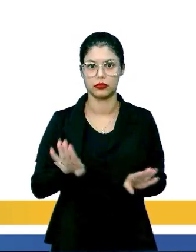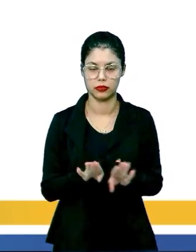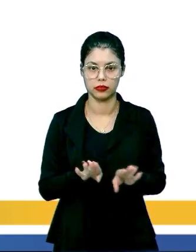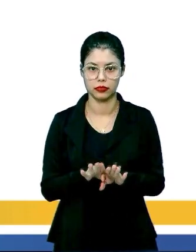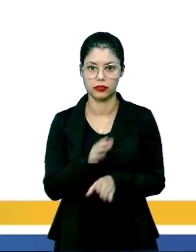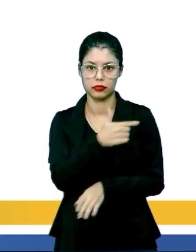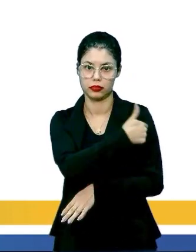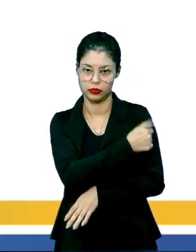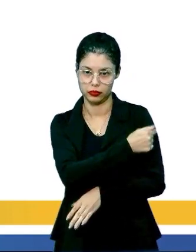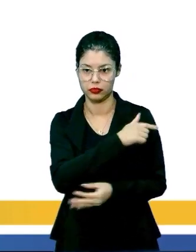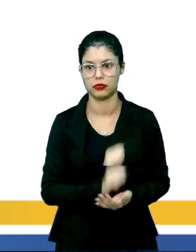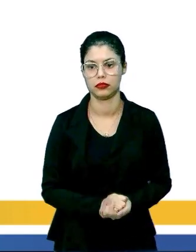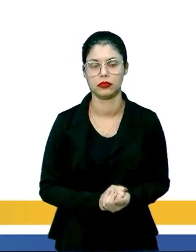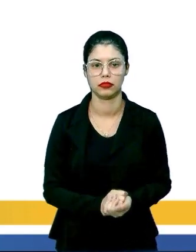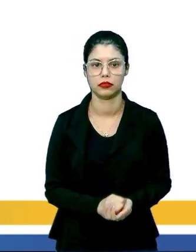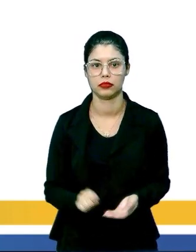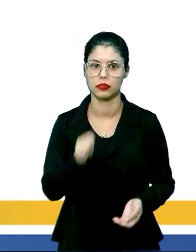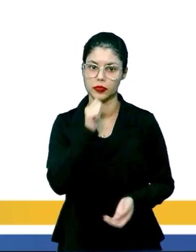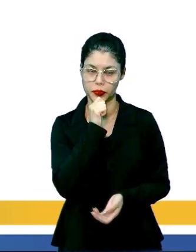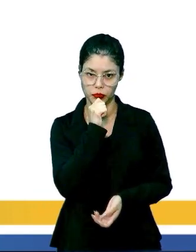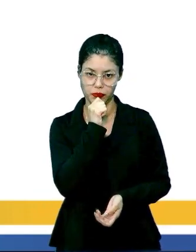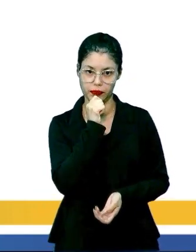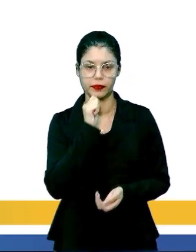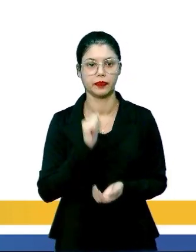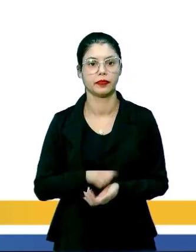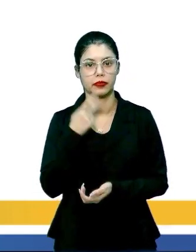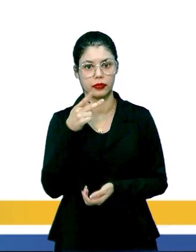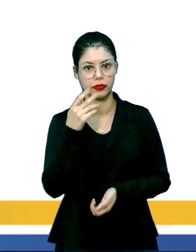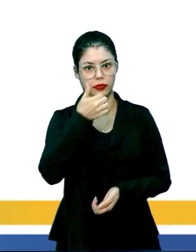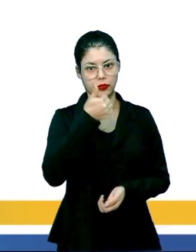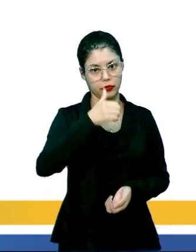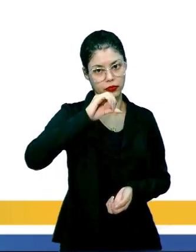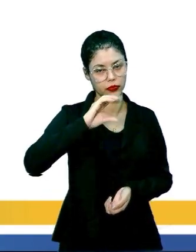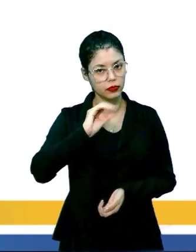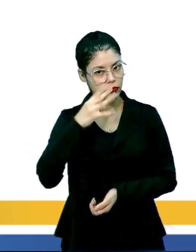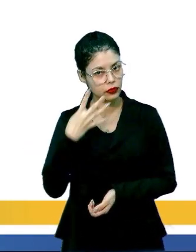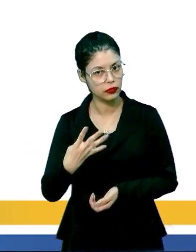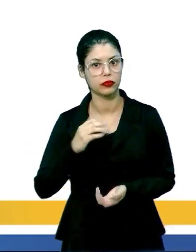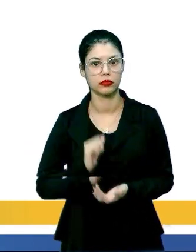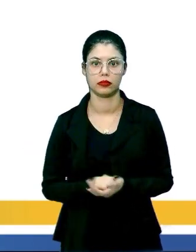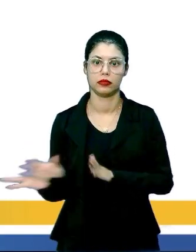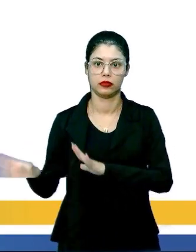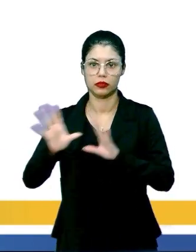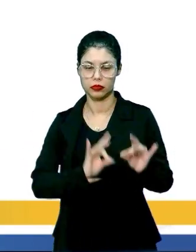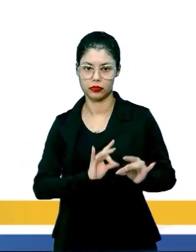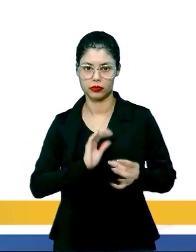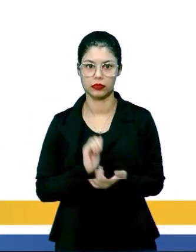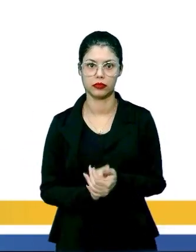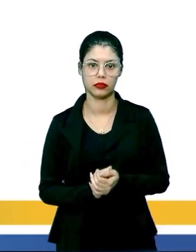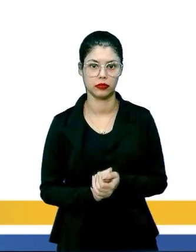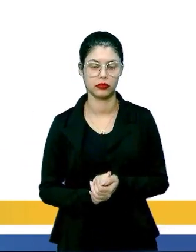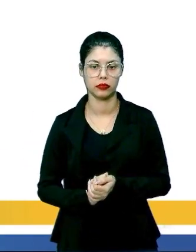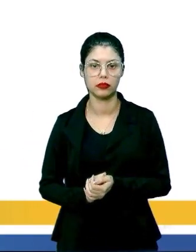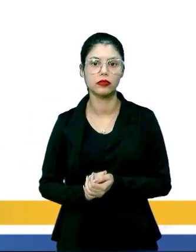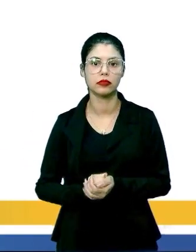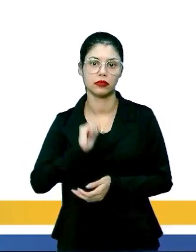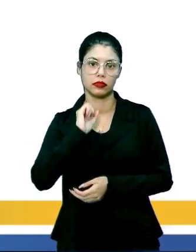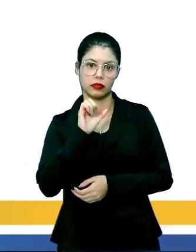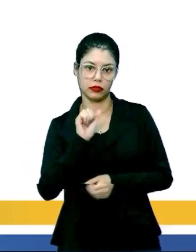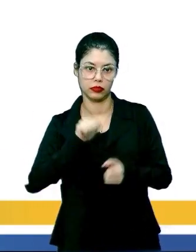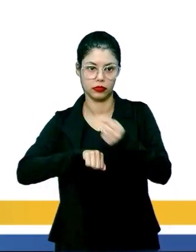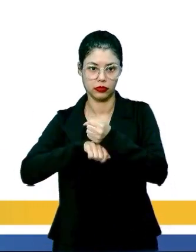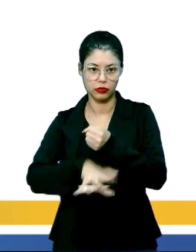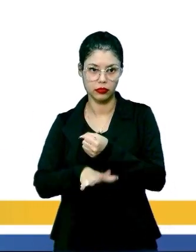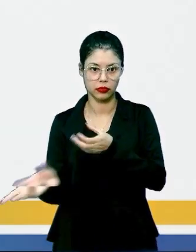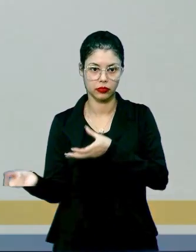a vacinação, né, que estava sendo pregada em 1904 através de uma campanha de